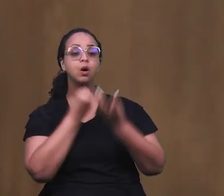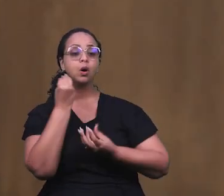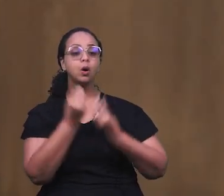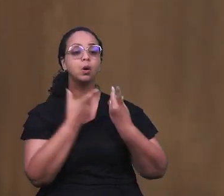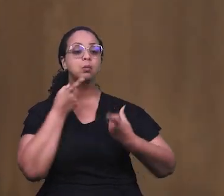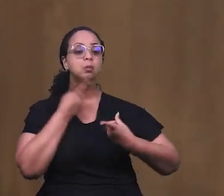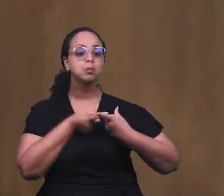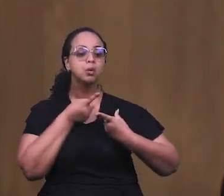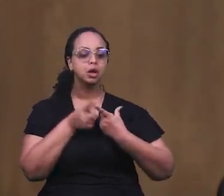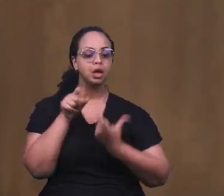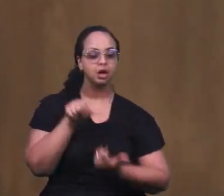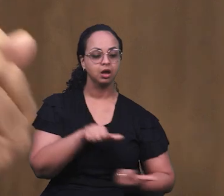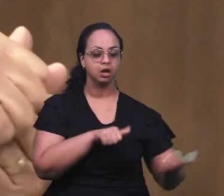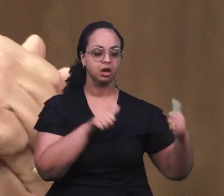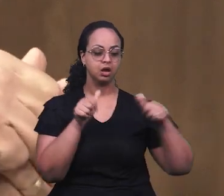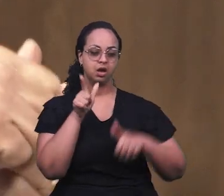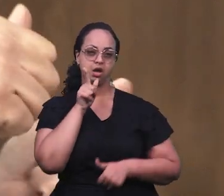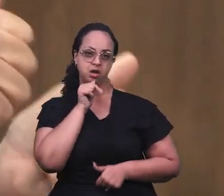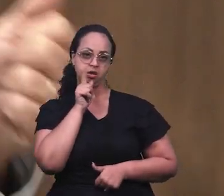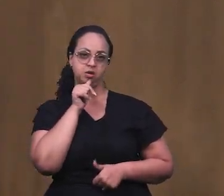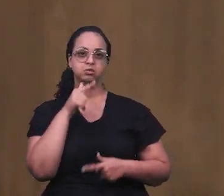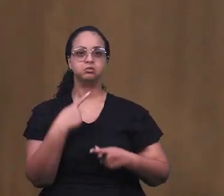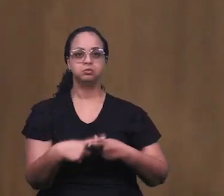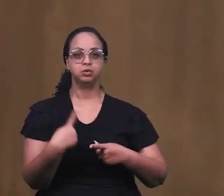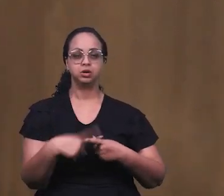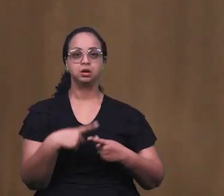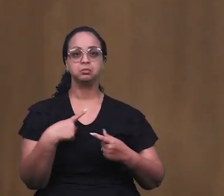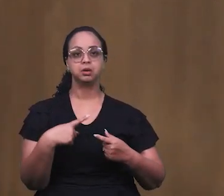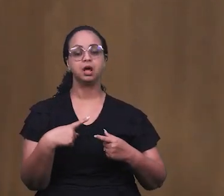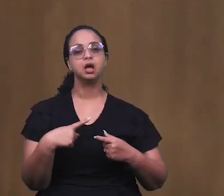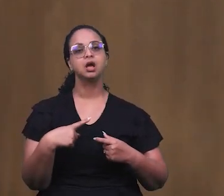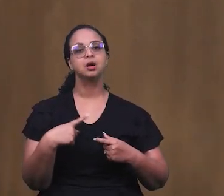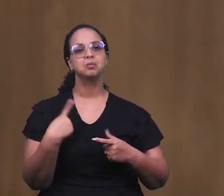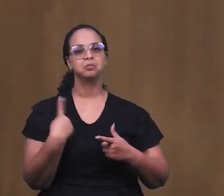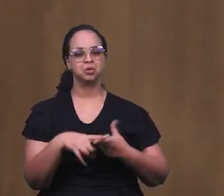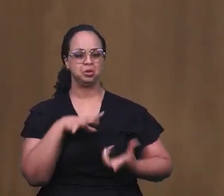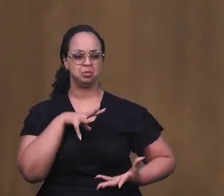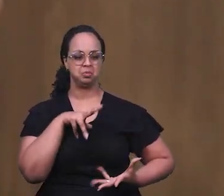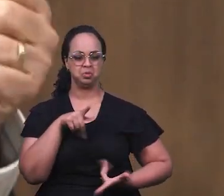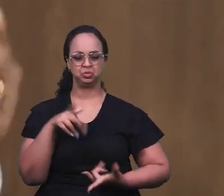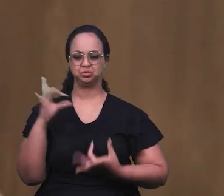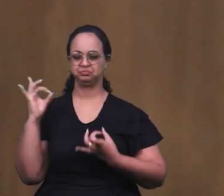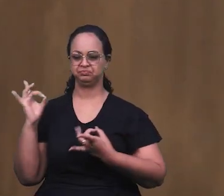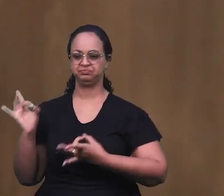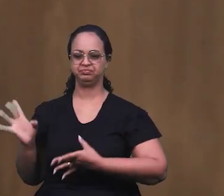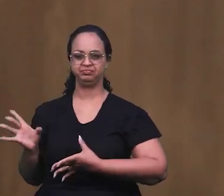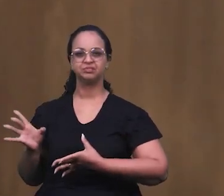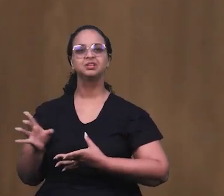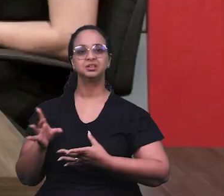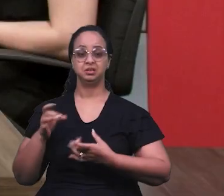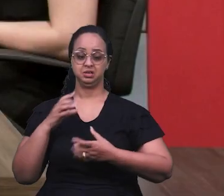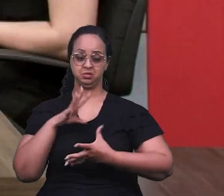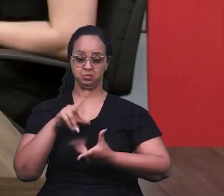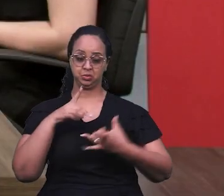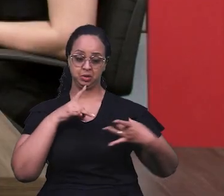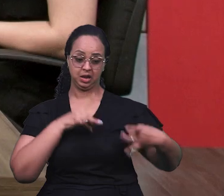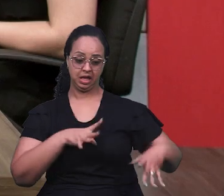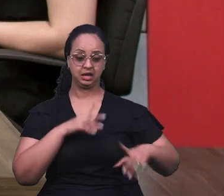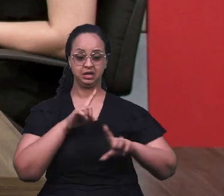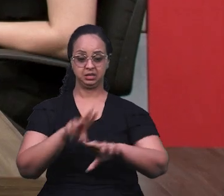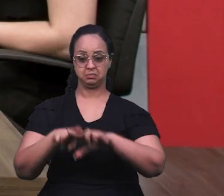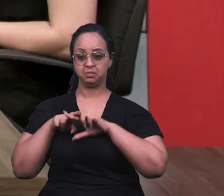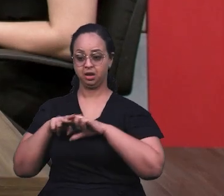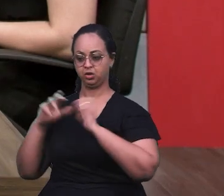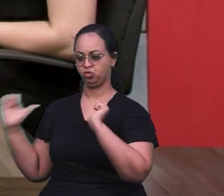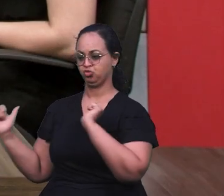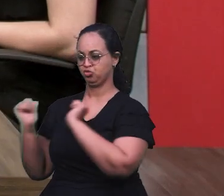que mergulha e por que levanta de volta. É o morrer para o mundo e é o ressuscitar com Cristo. Isso mesmo. E aí, quando a